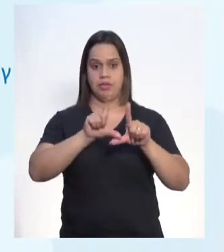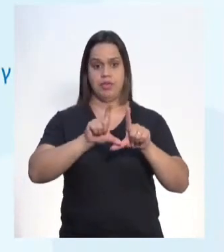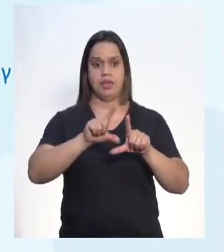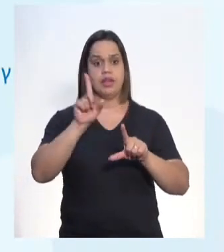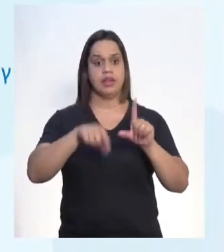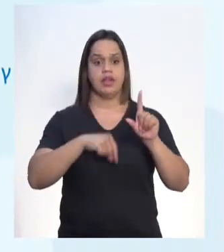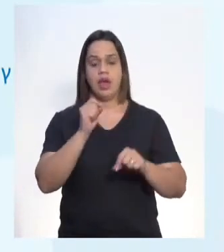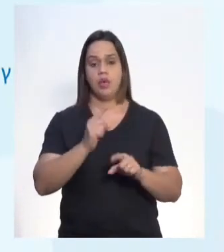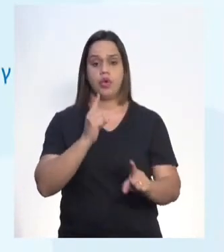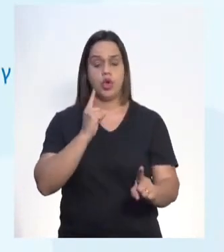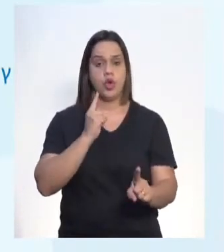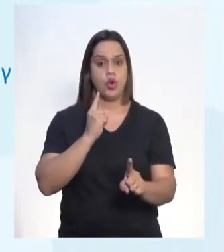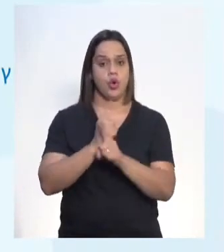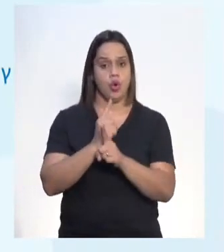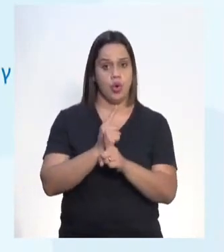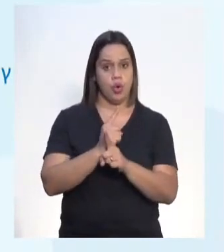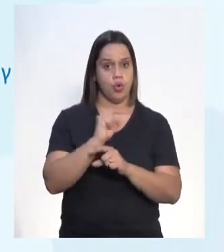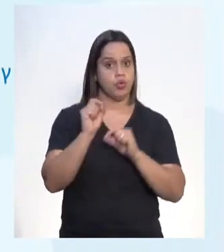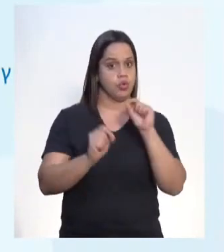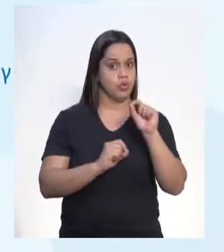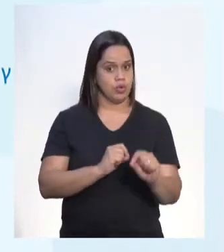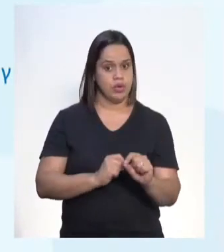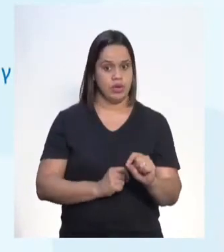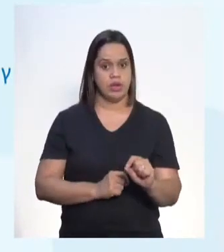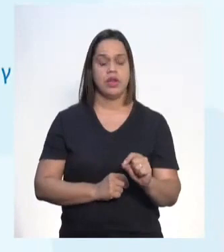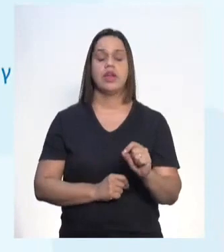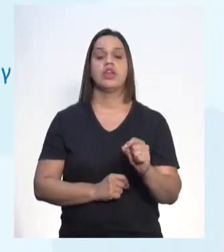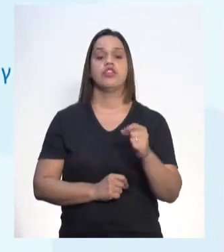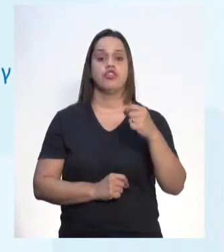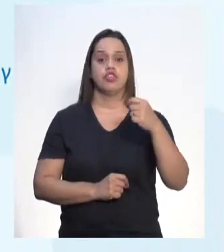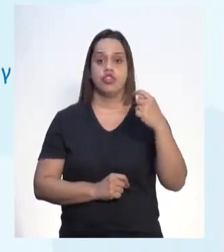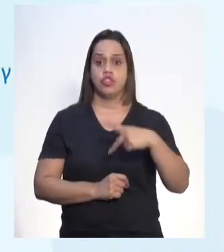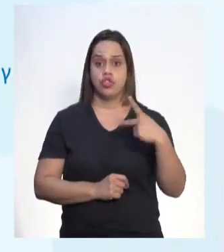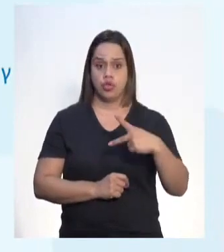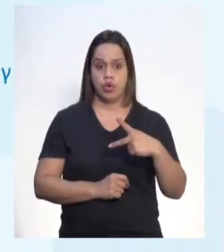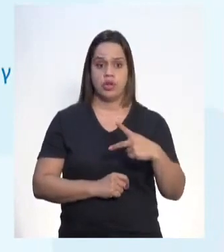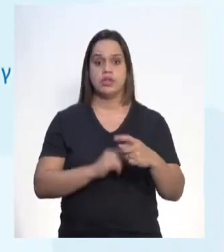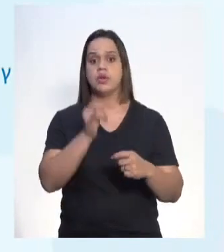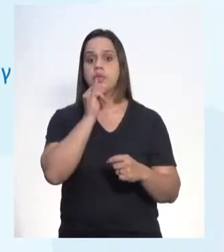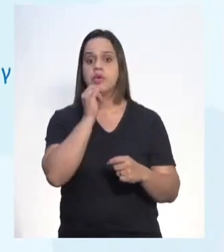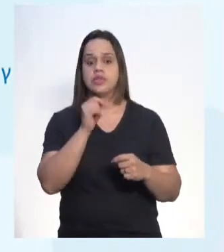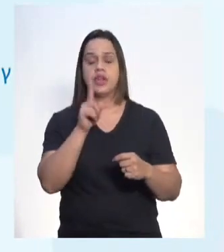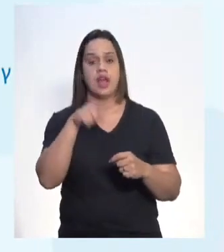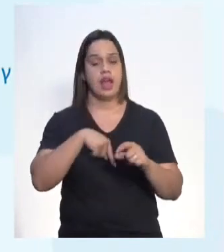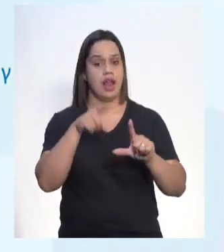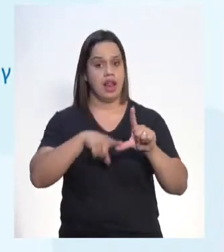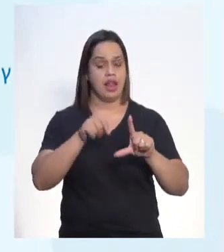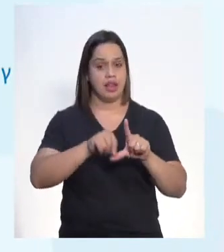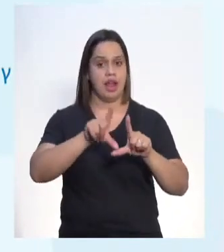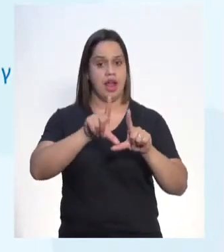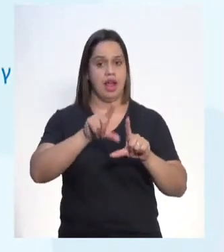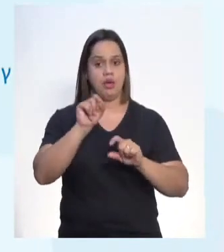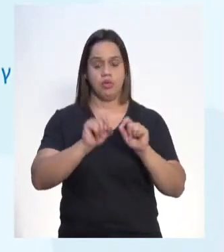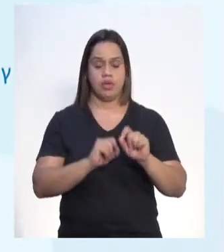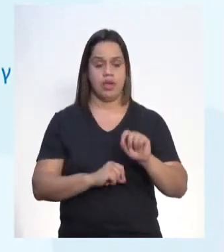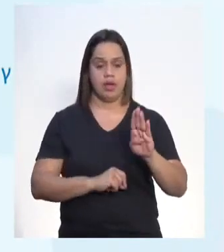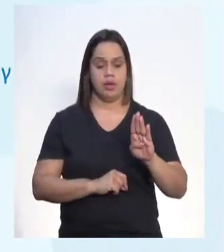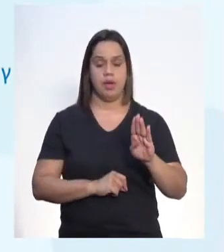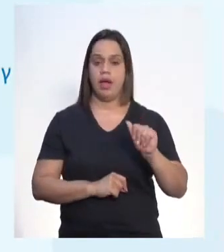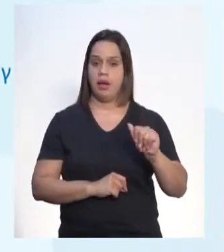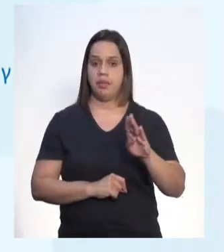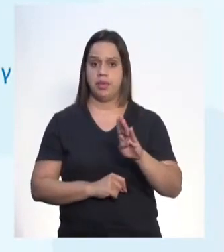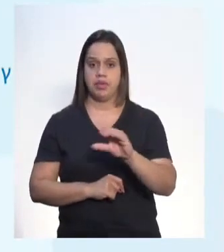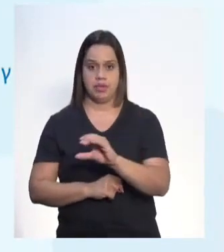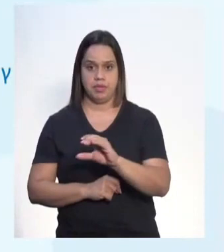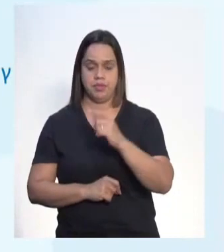o encontro de 2 lados. Aqui, as letras maiúsculas A, B e